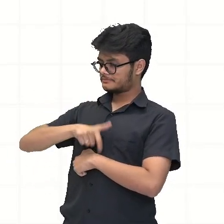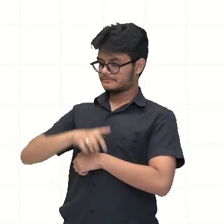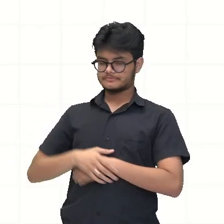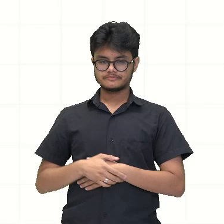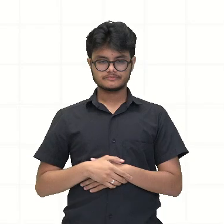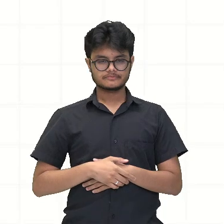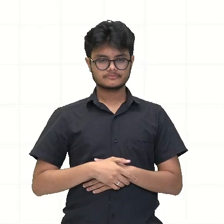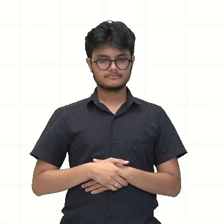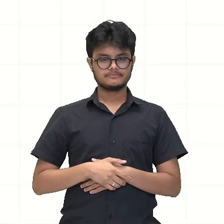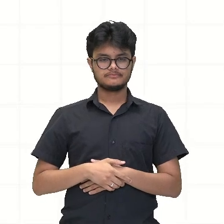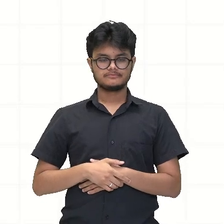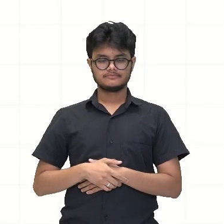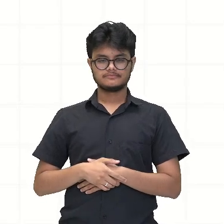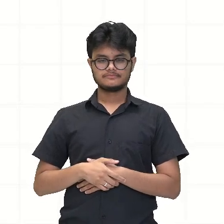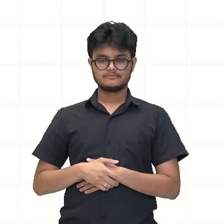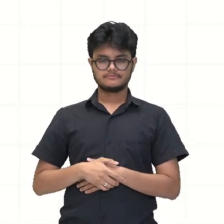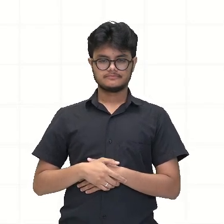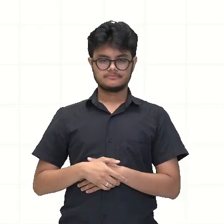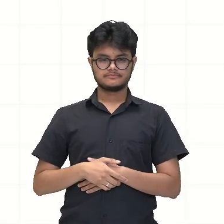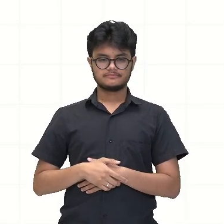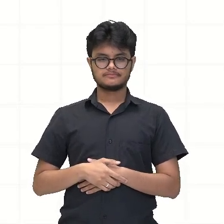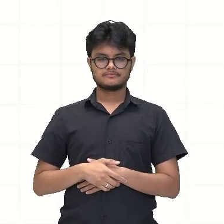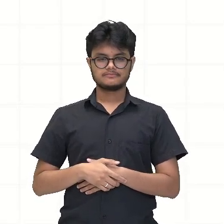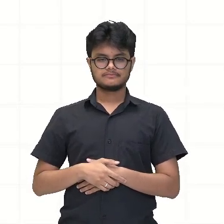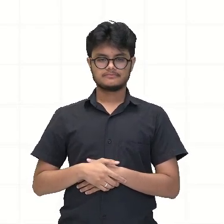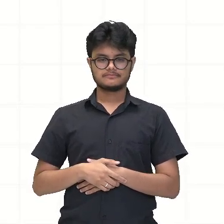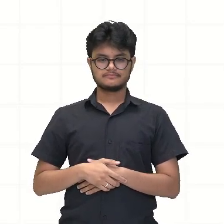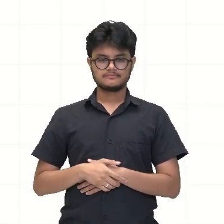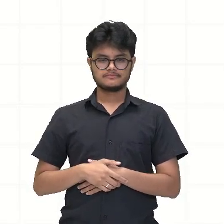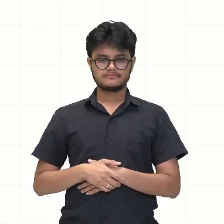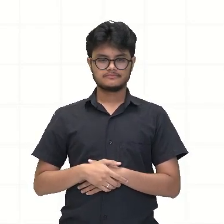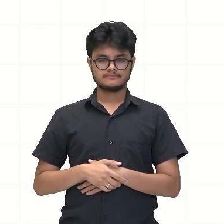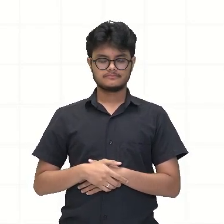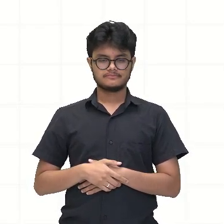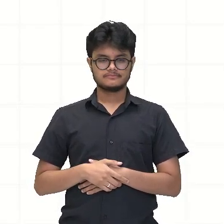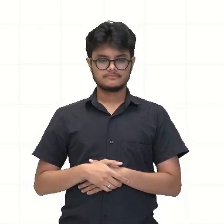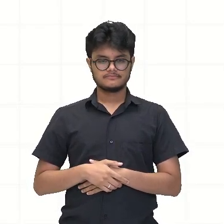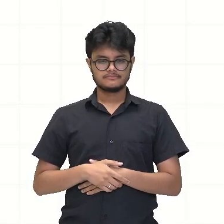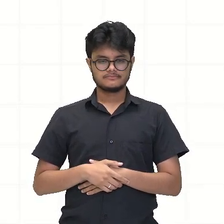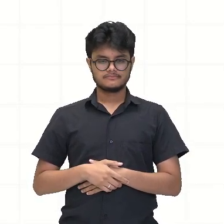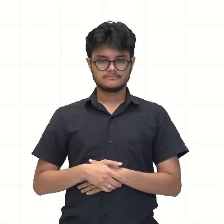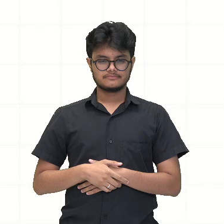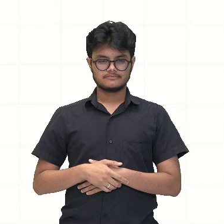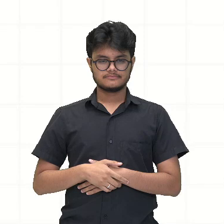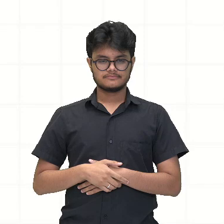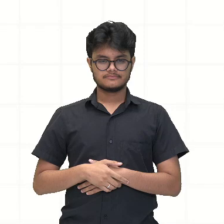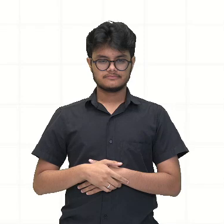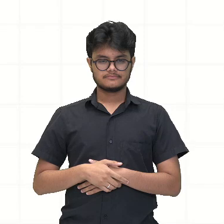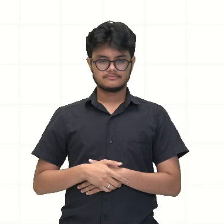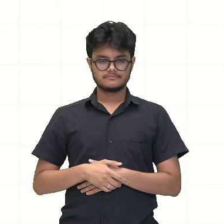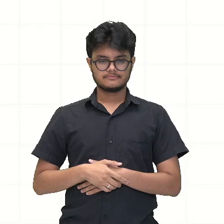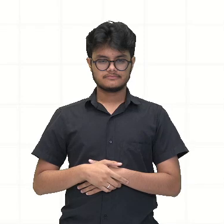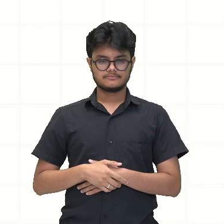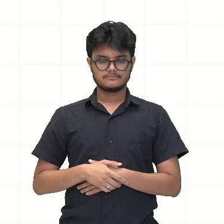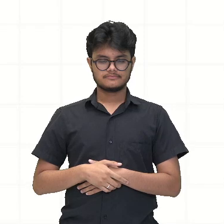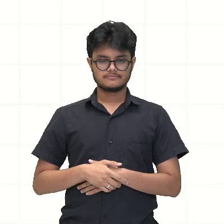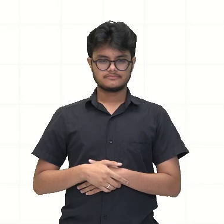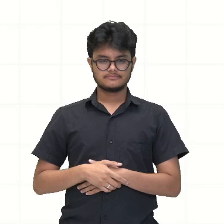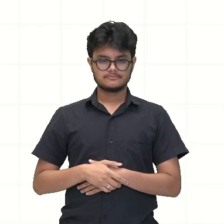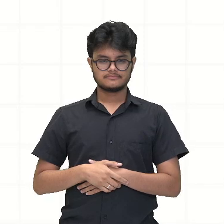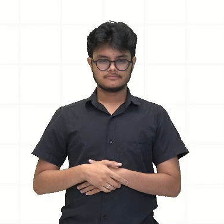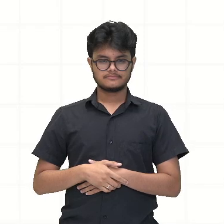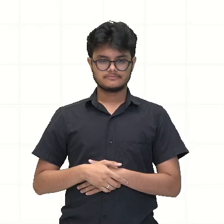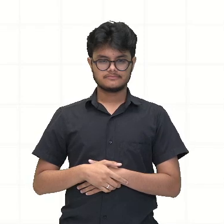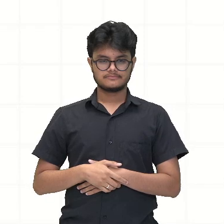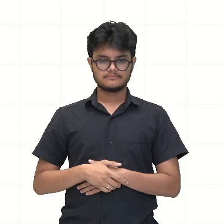funcionário vai depender, né, da quantidade de horas extras que o funcionário fizer. Então, se ele não fizer